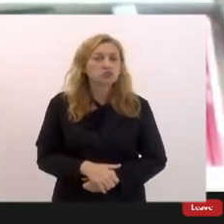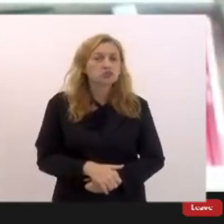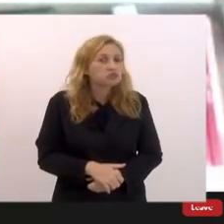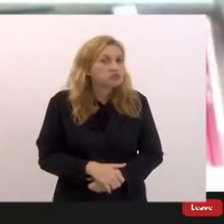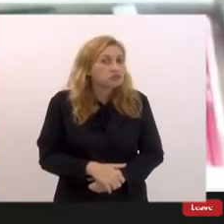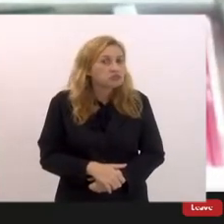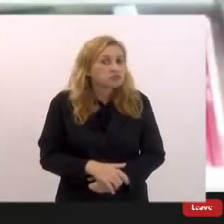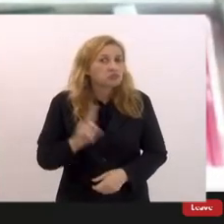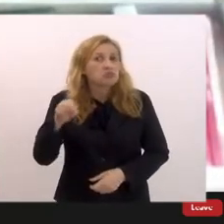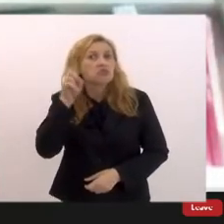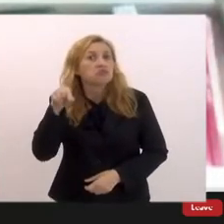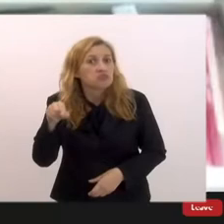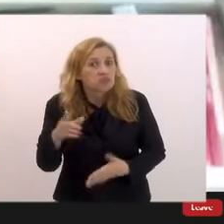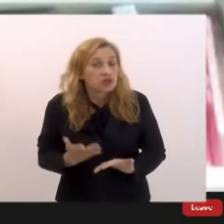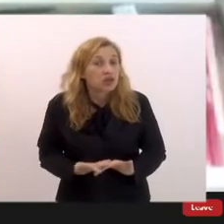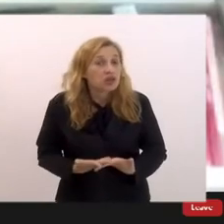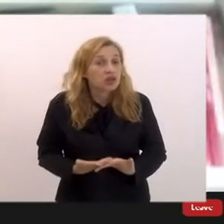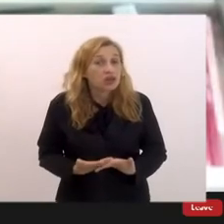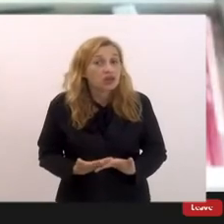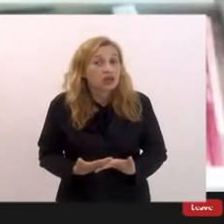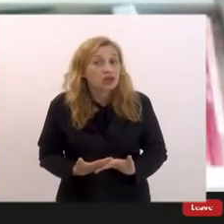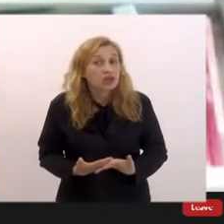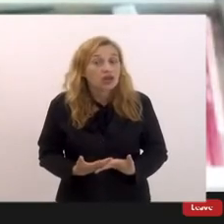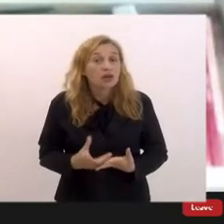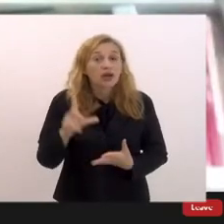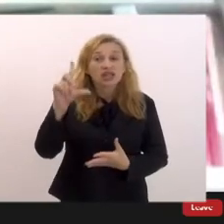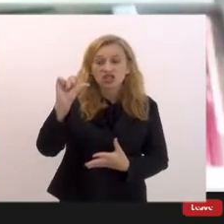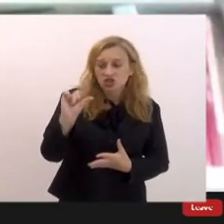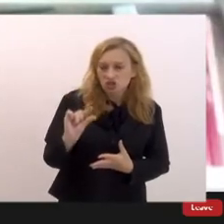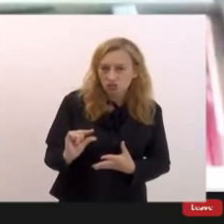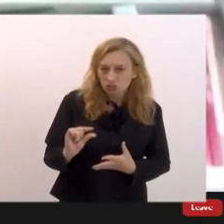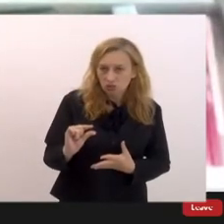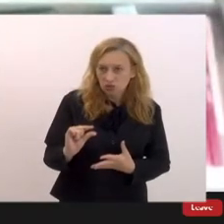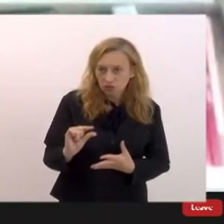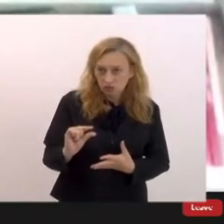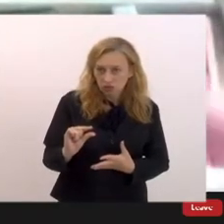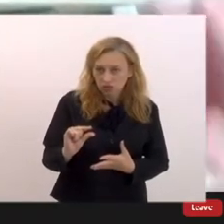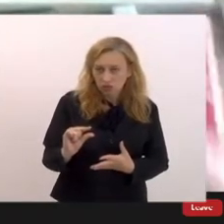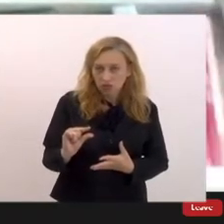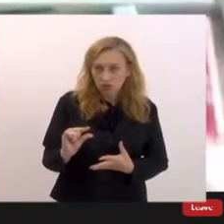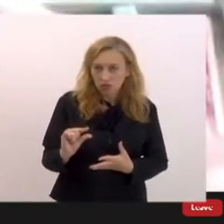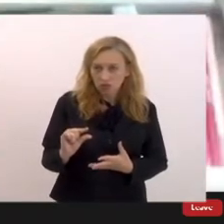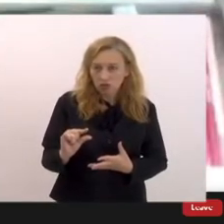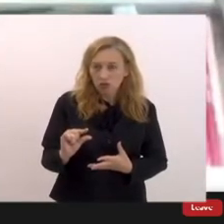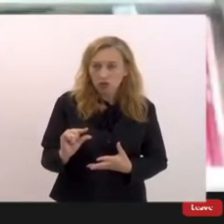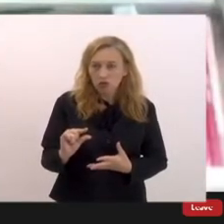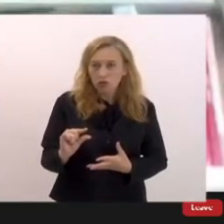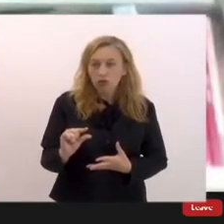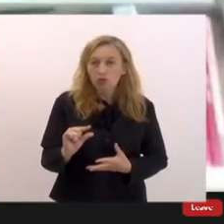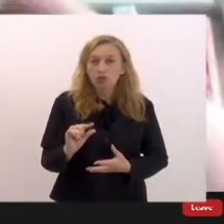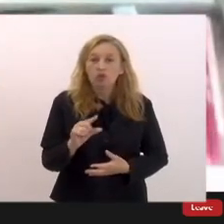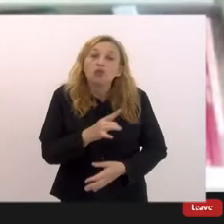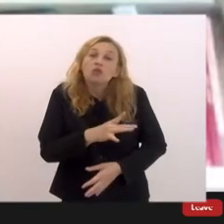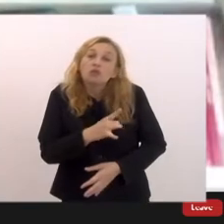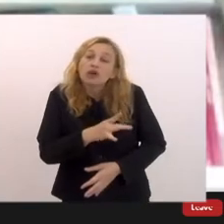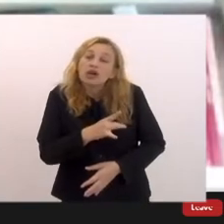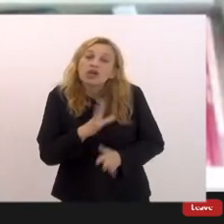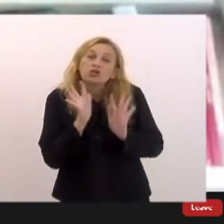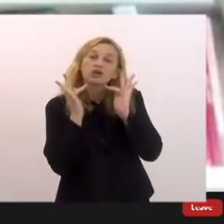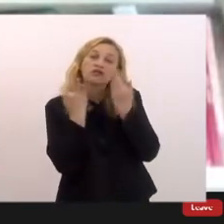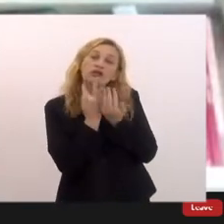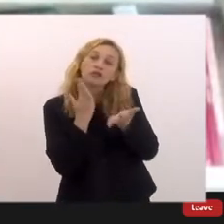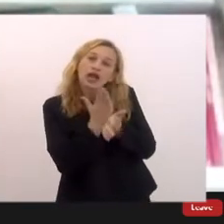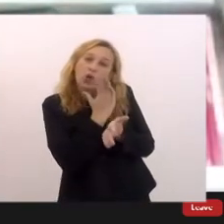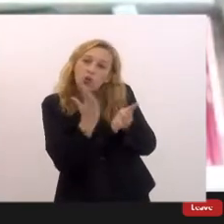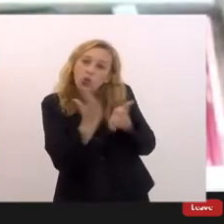Saúde para minimizar o receio que as famílias, algumas